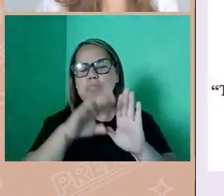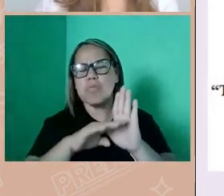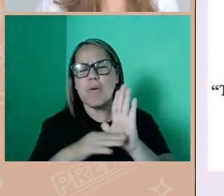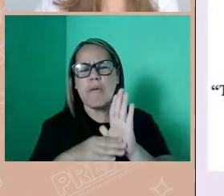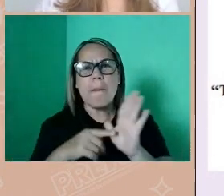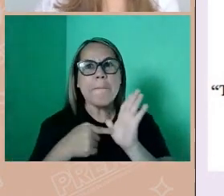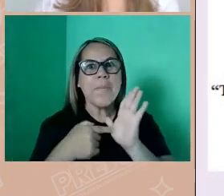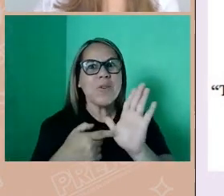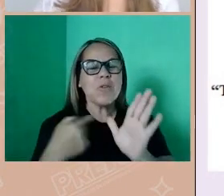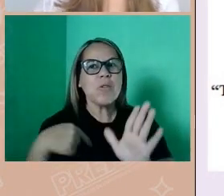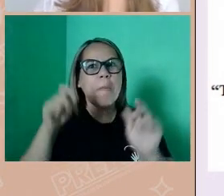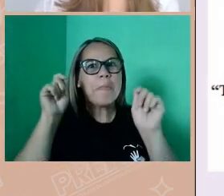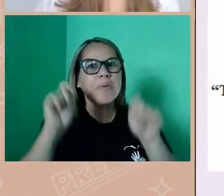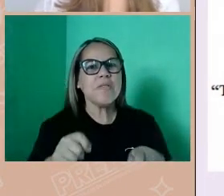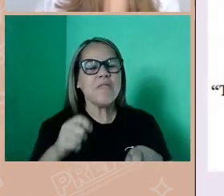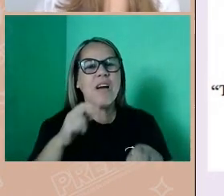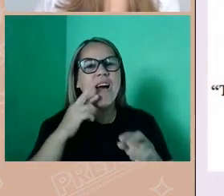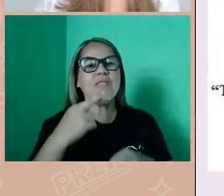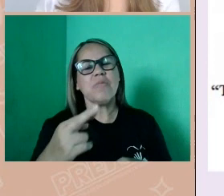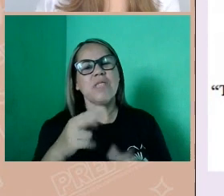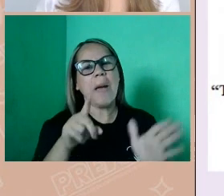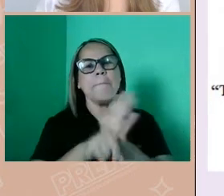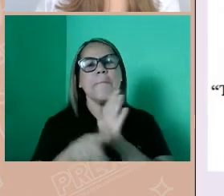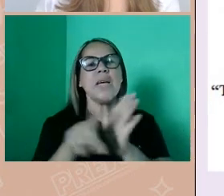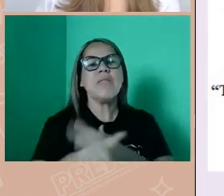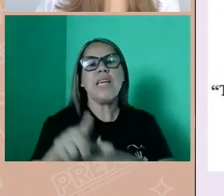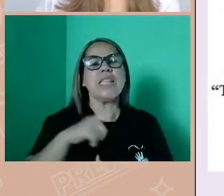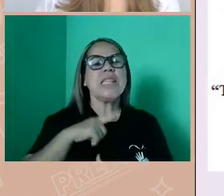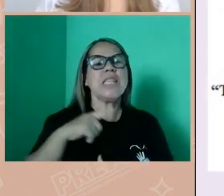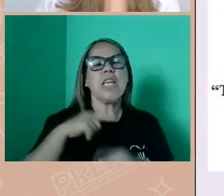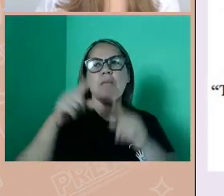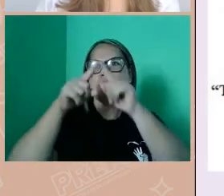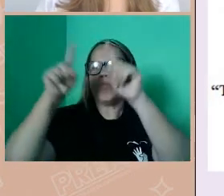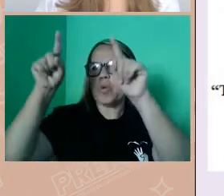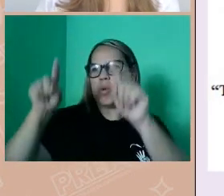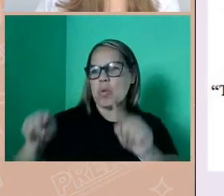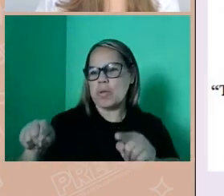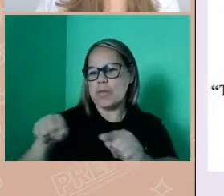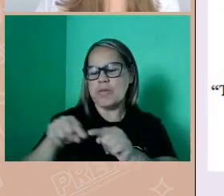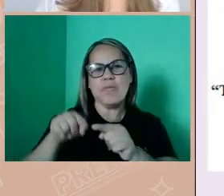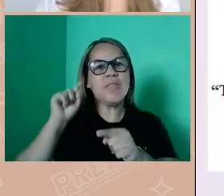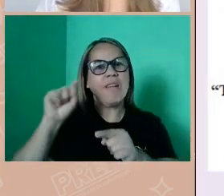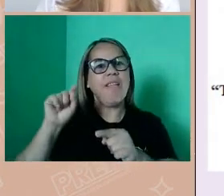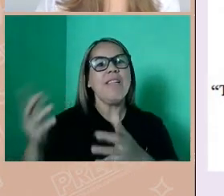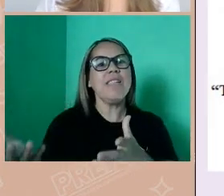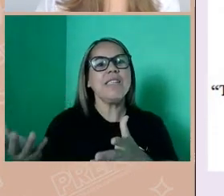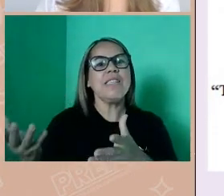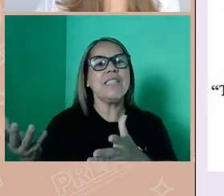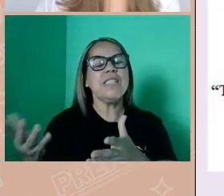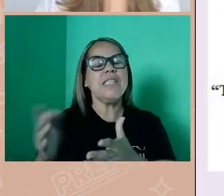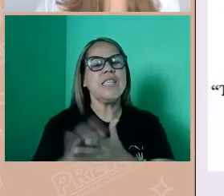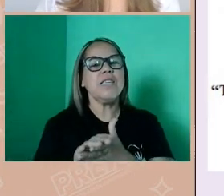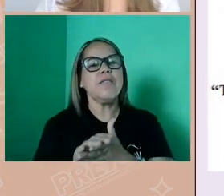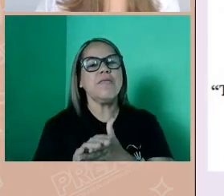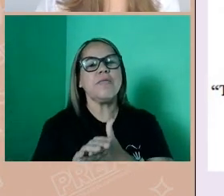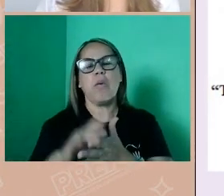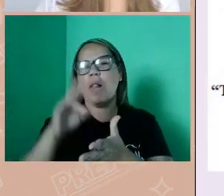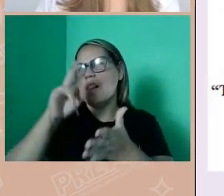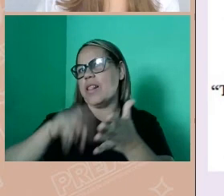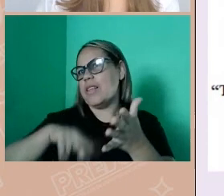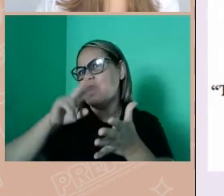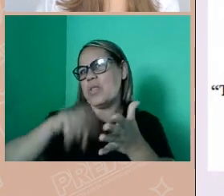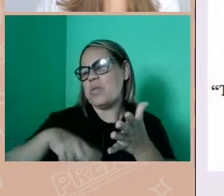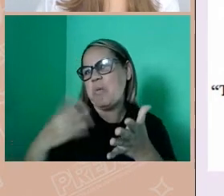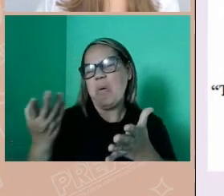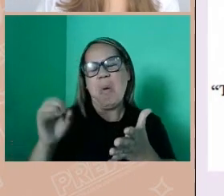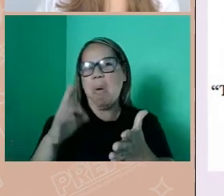conseguir responder a questão então vamos lá a gente tem aqui um cartazinho reading school tá? então leitura o ler é